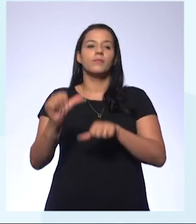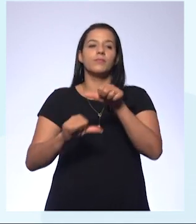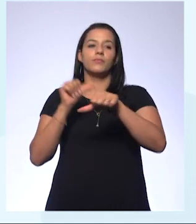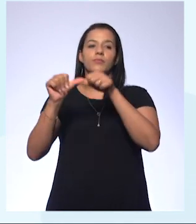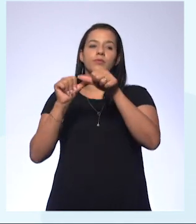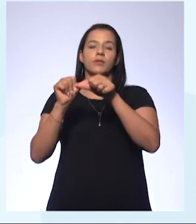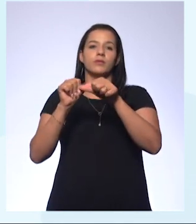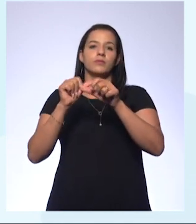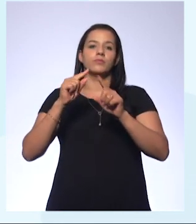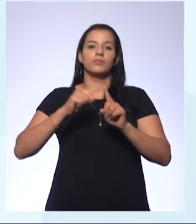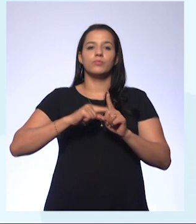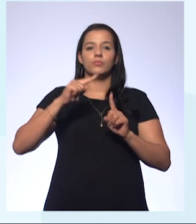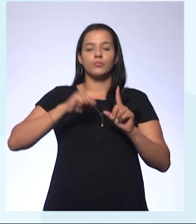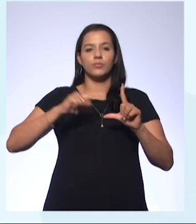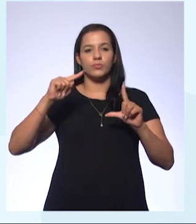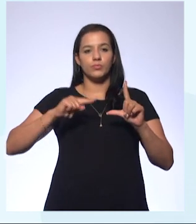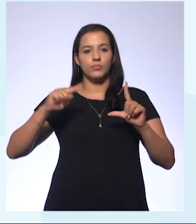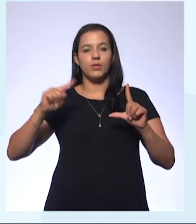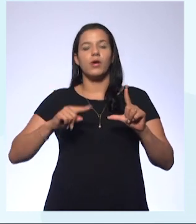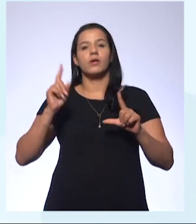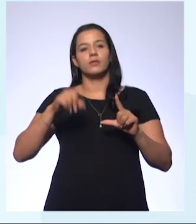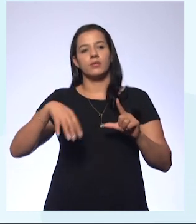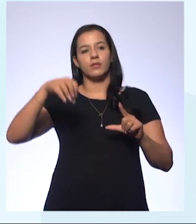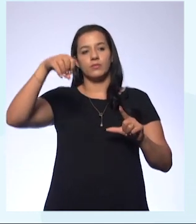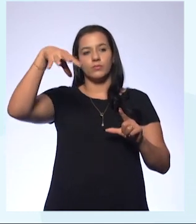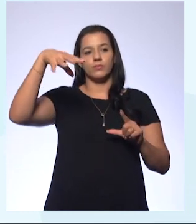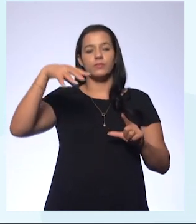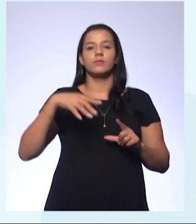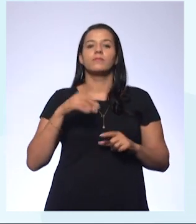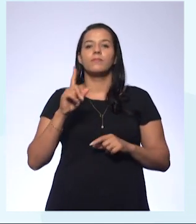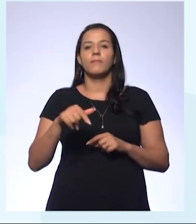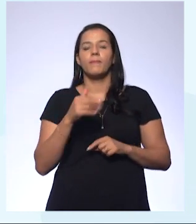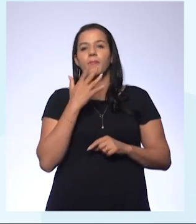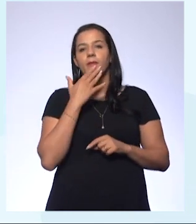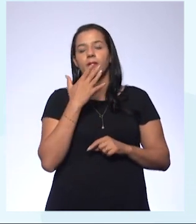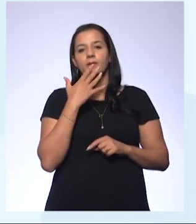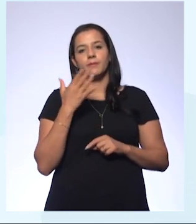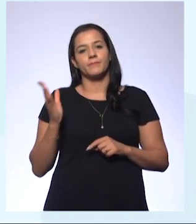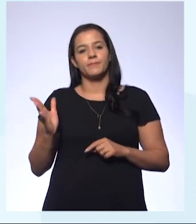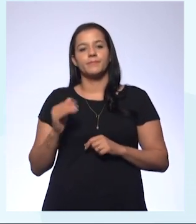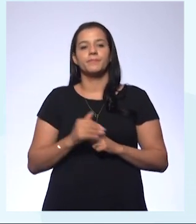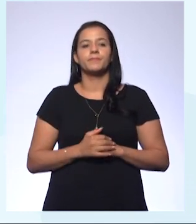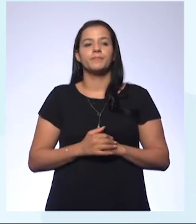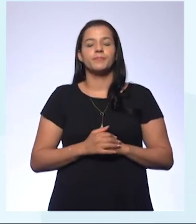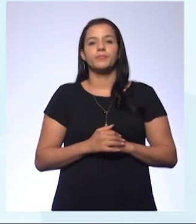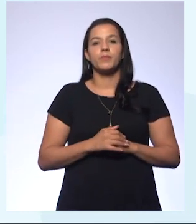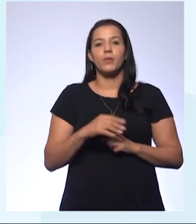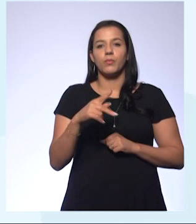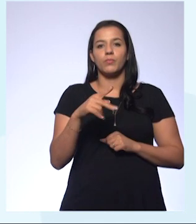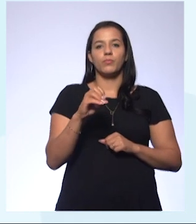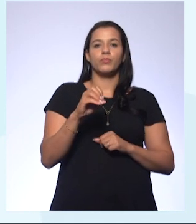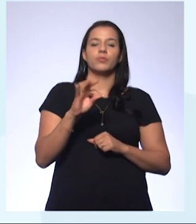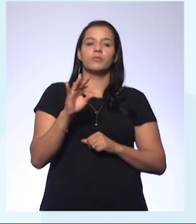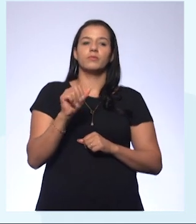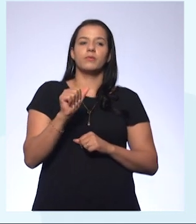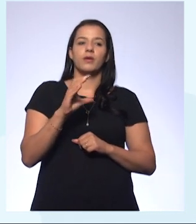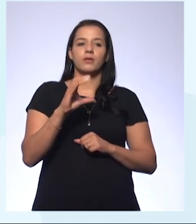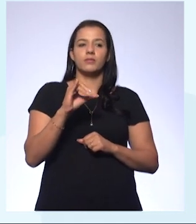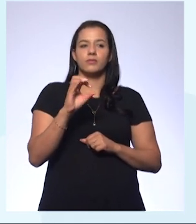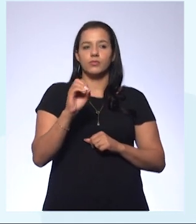esse fiozinho de metal, colocou-se uma quantidadezinha de sódio e colocou nessa chama. Então, a chama forneceu energia para